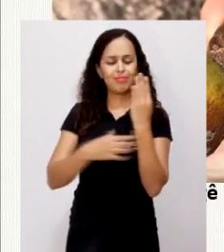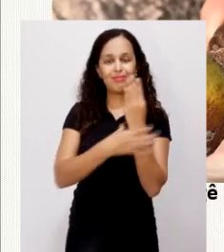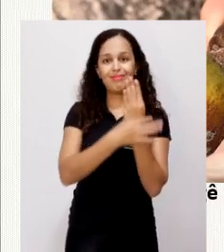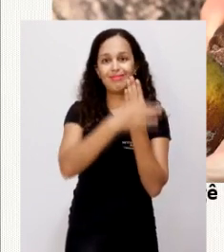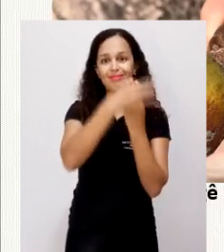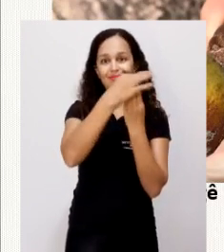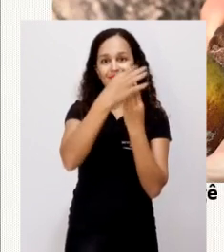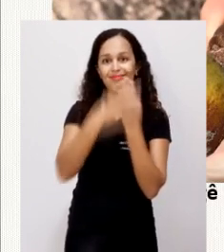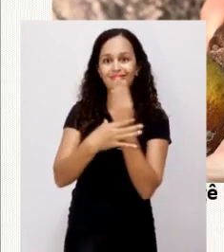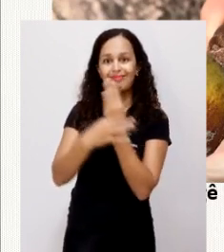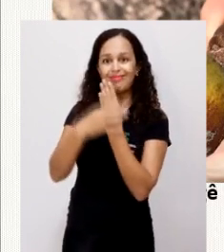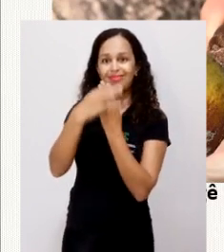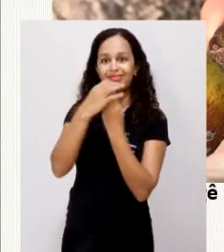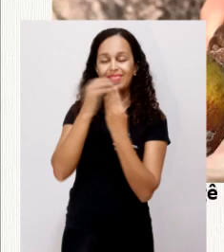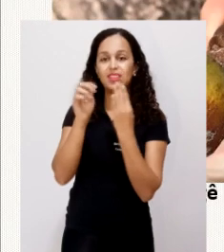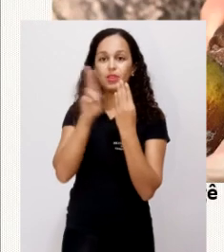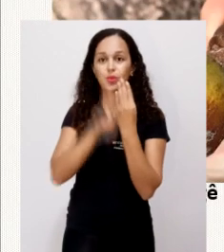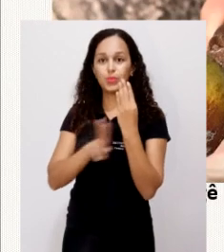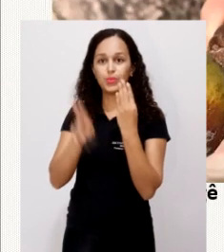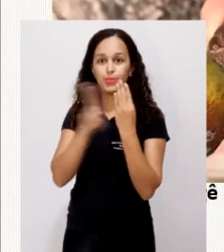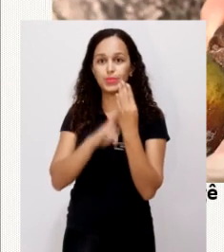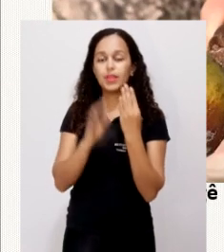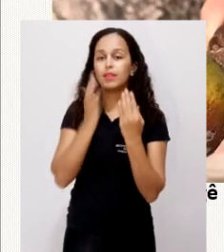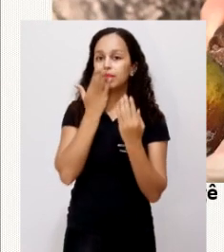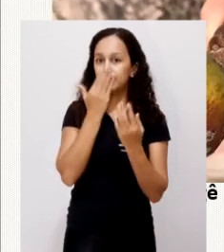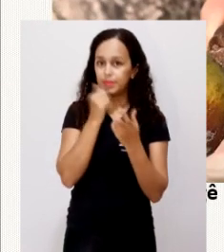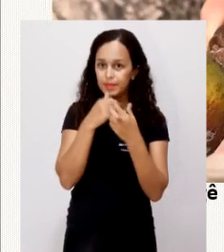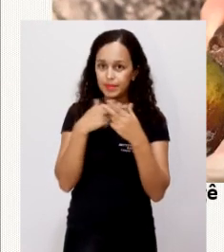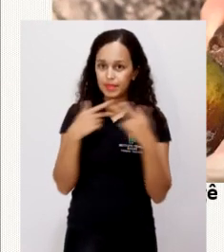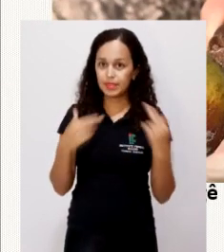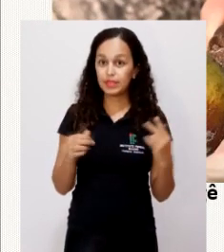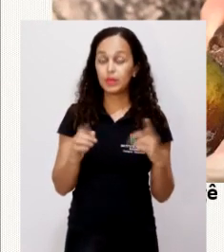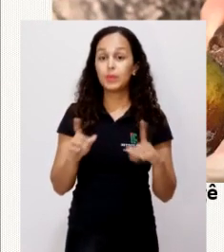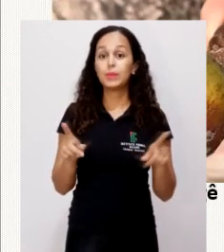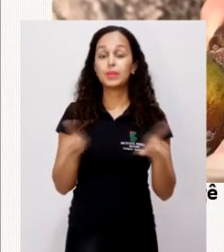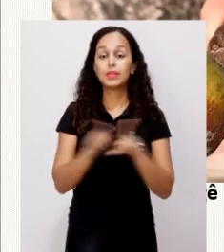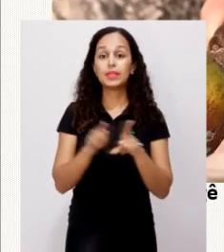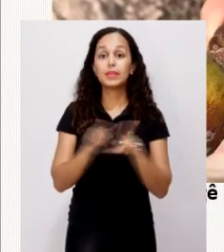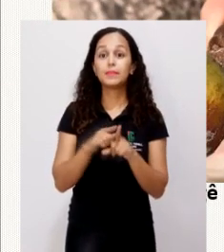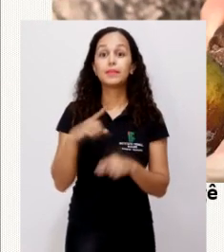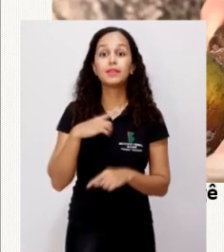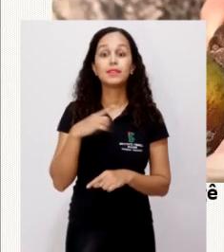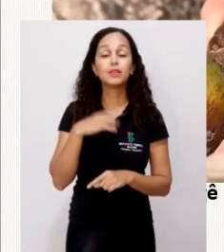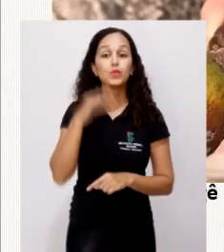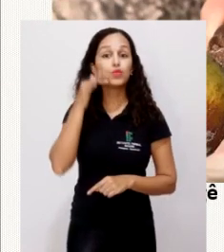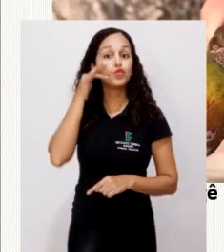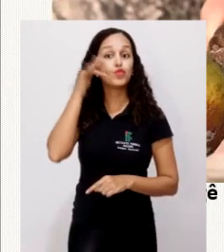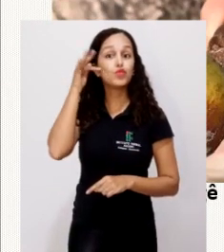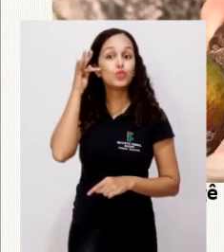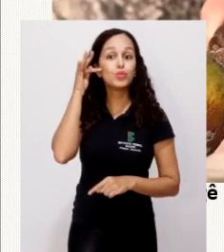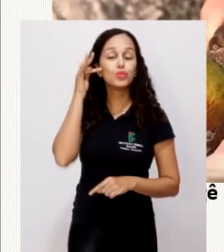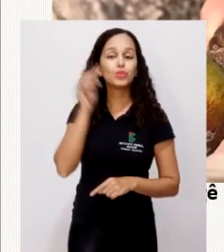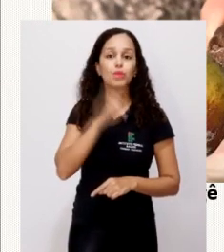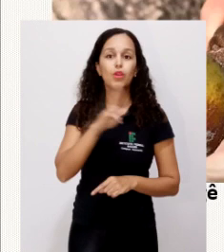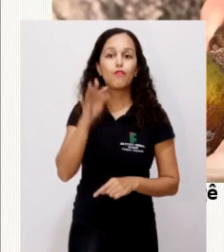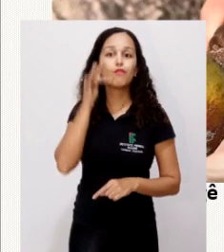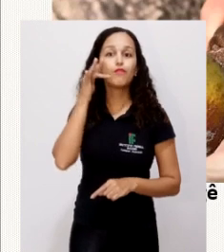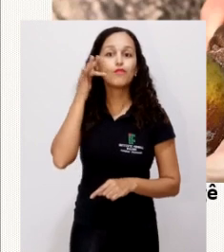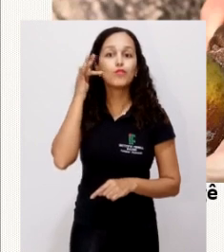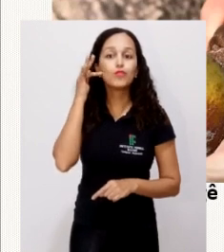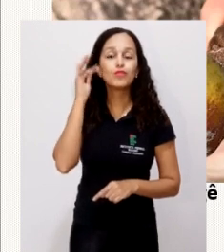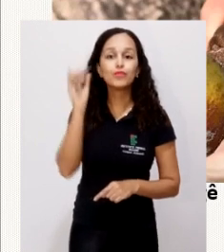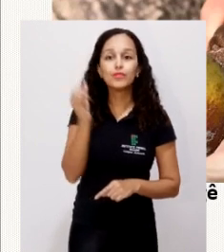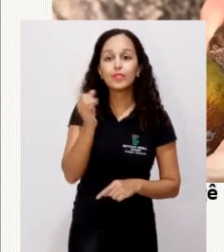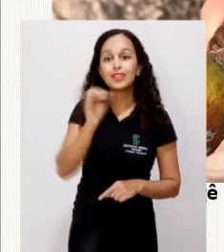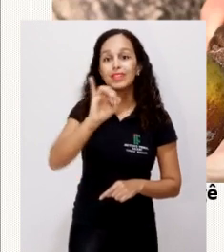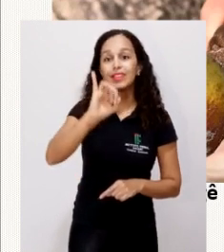dessas raquetes, né? Que são utilizadas para alimentação, ela também dá frutos, que é o fruto da